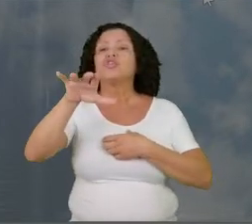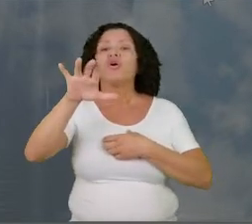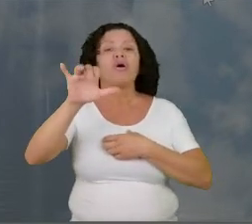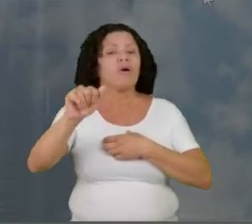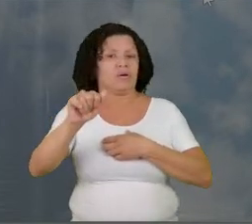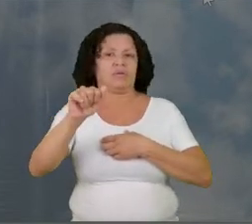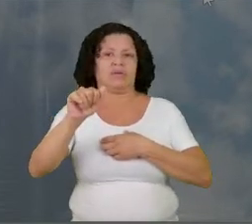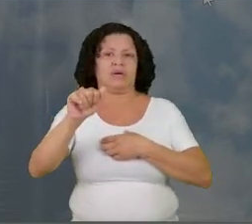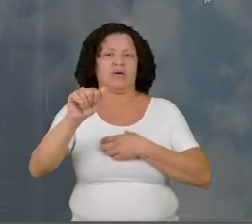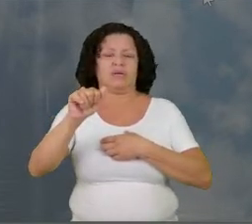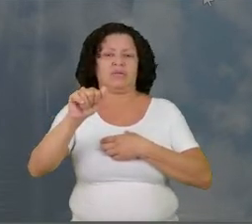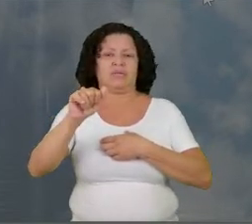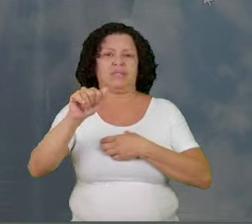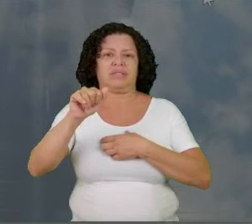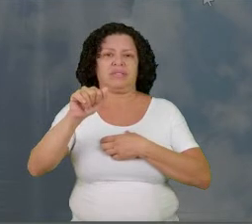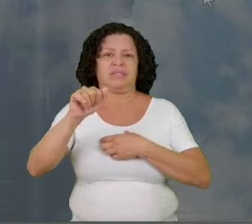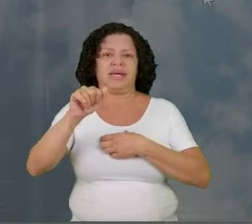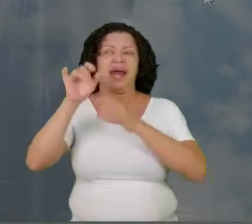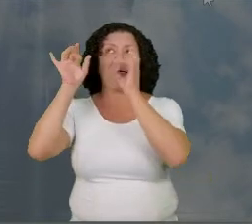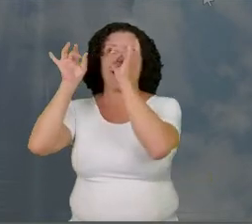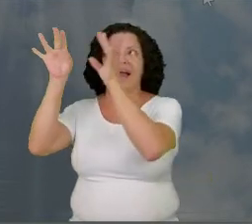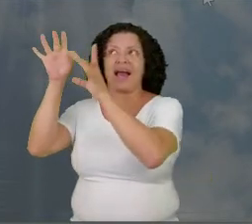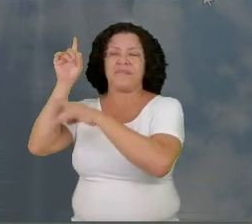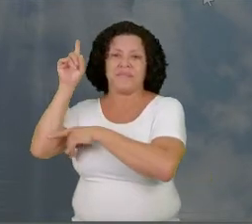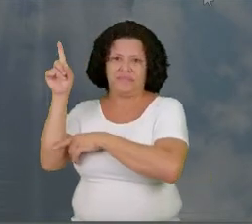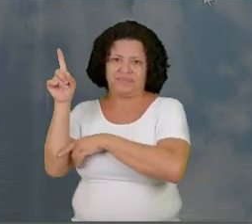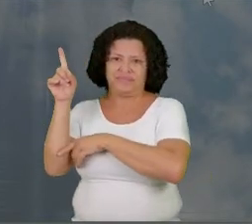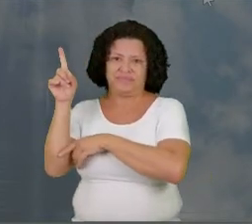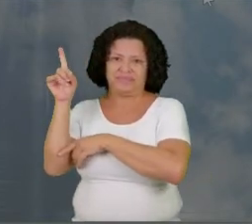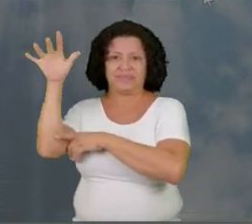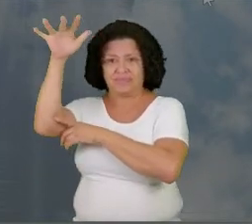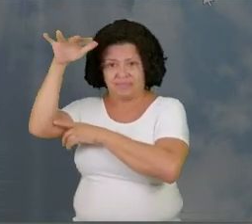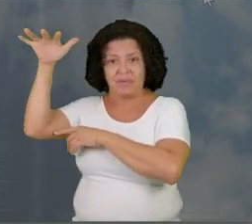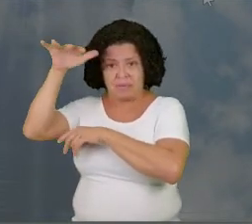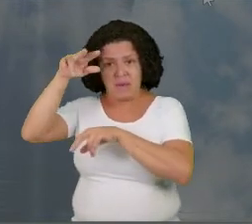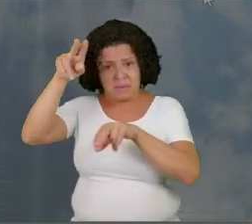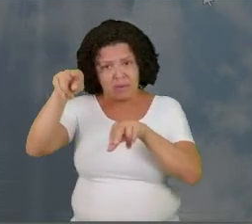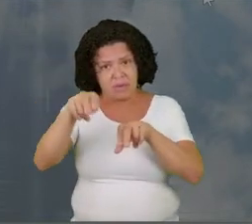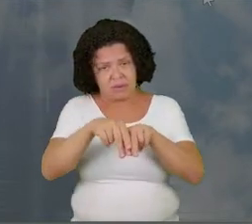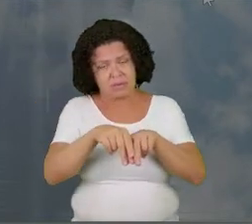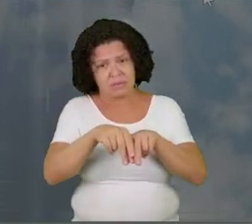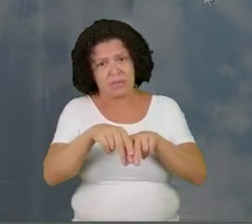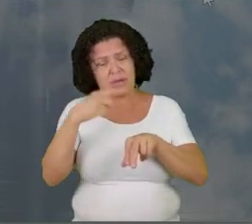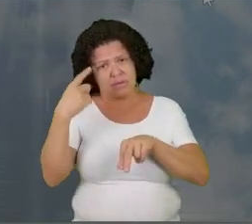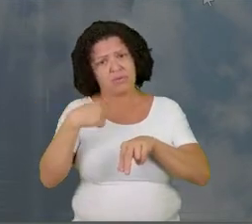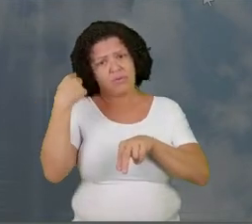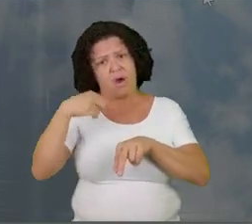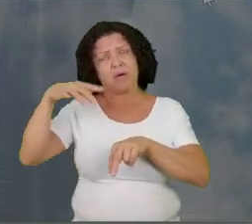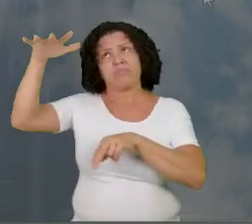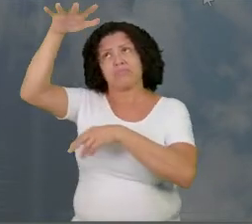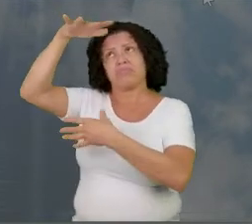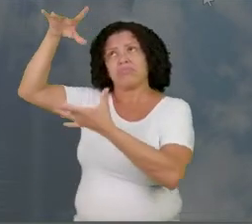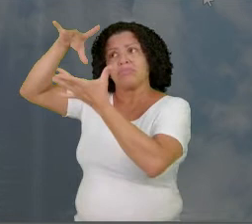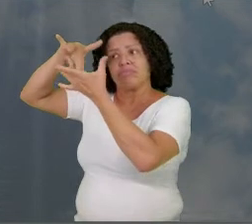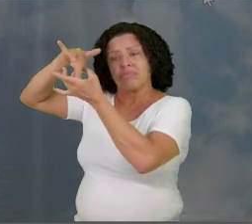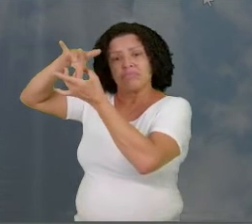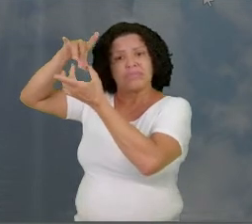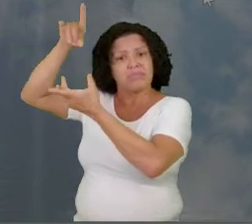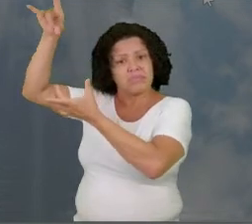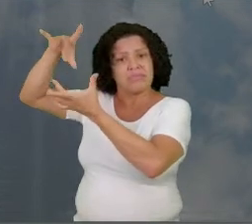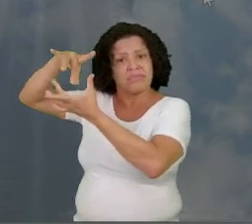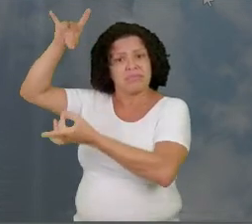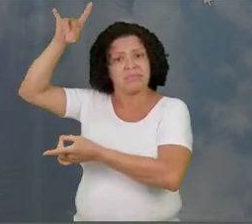deixamos de estar no mundo espiritual. Mesmo encarnados, estamos no mundo espiritual.